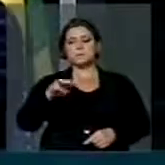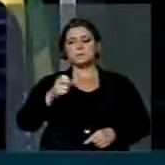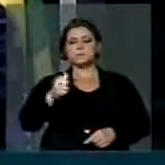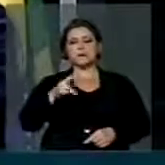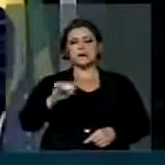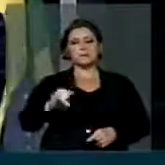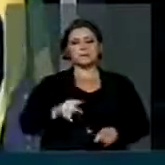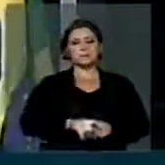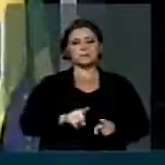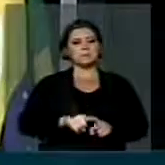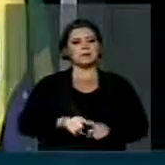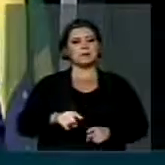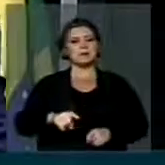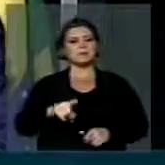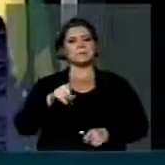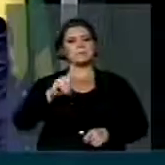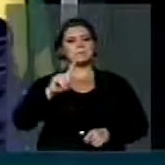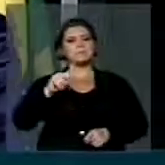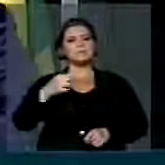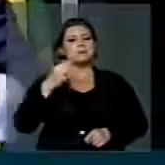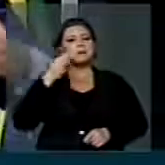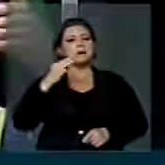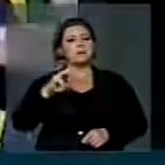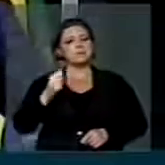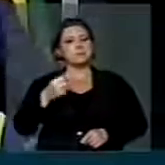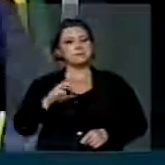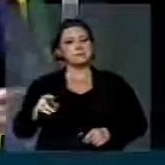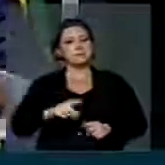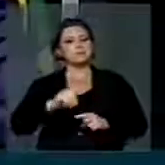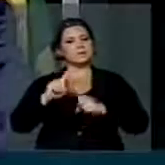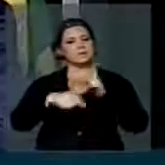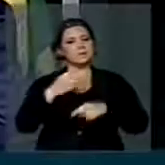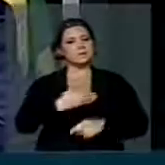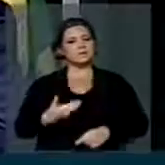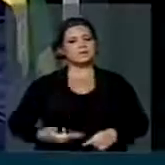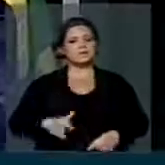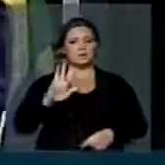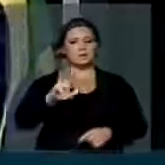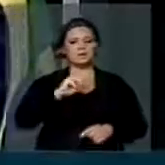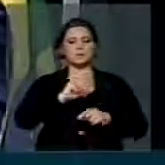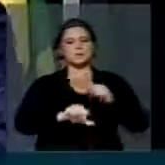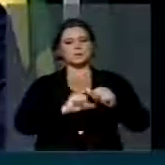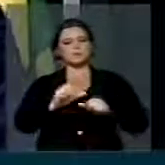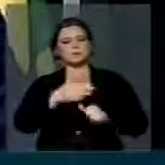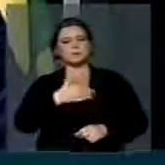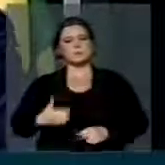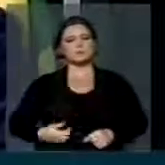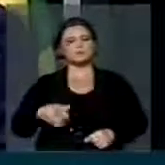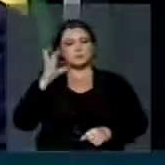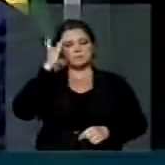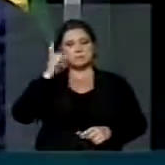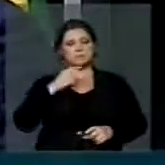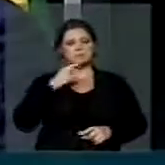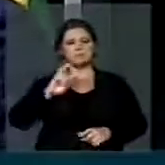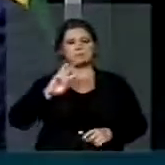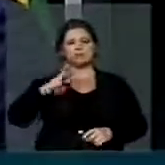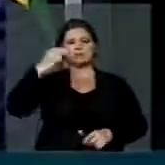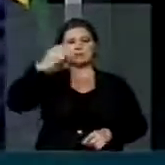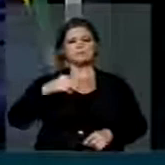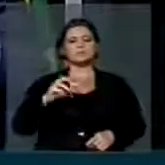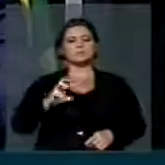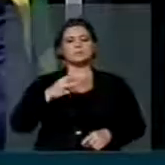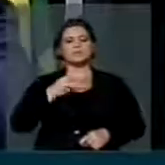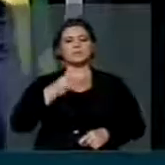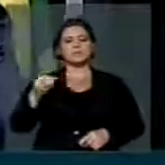e 600 mil barris de petróleo. E depois, nos governos Lula e Dilma, o aumento foi de apenas 300 mil barris de